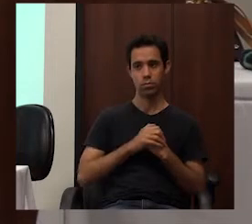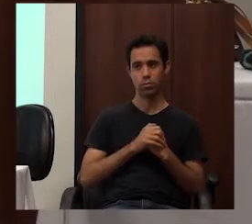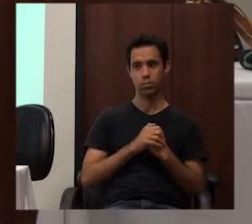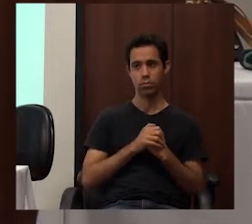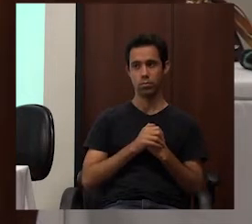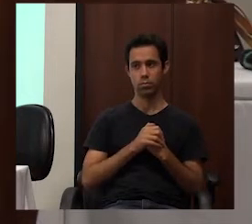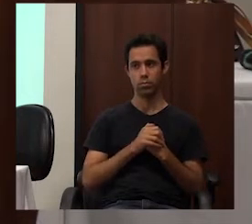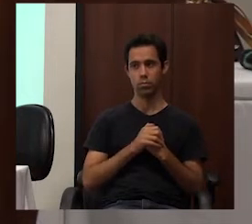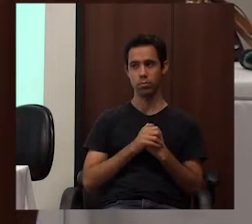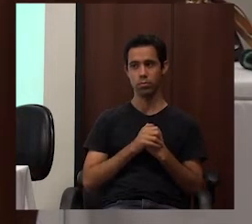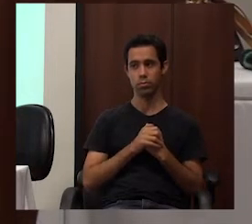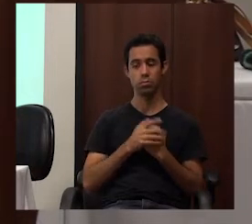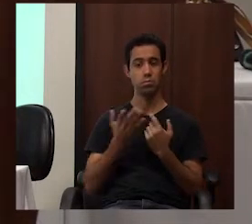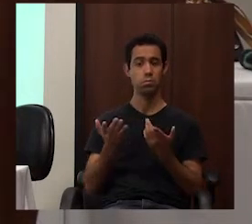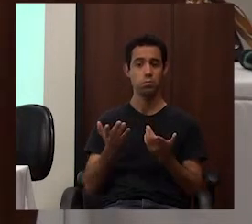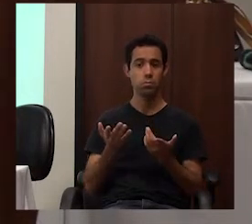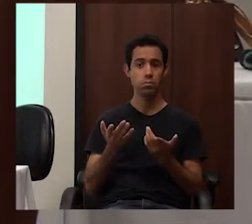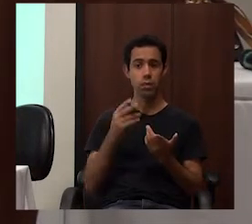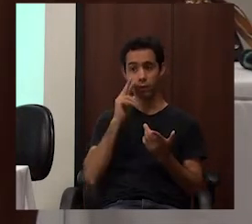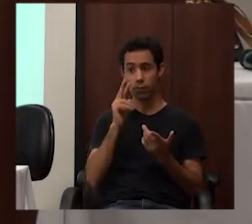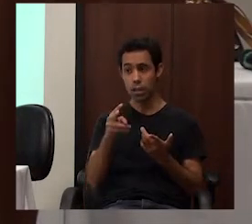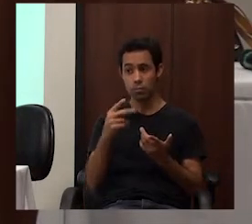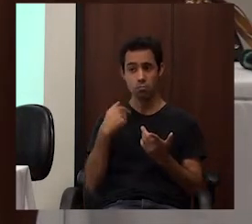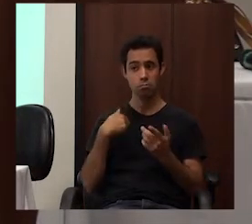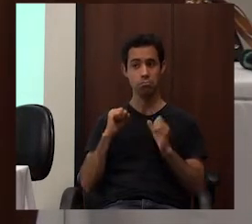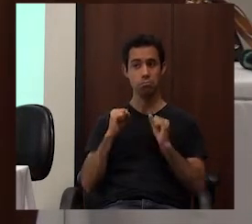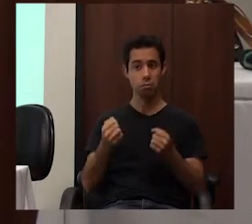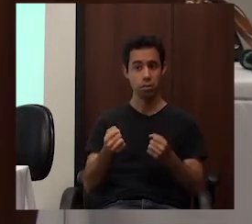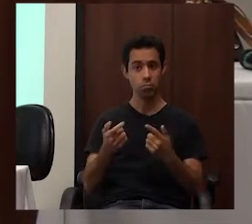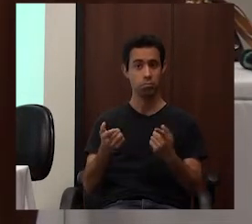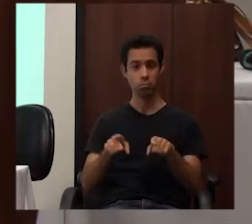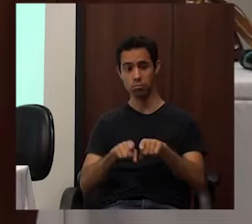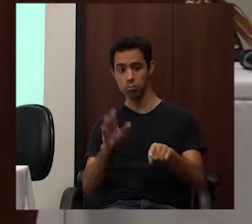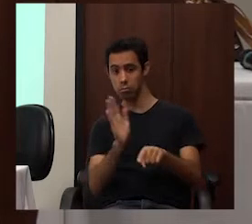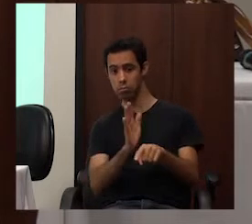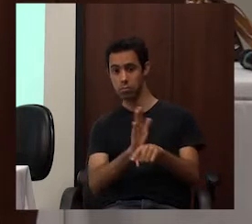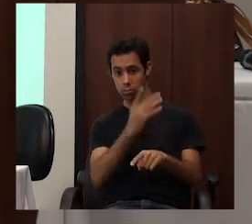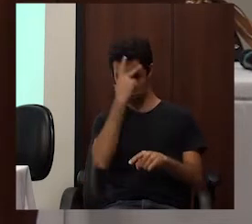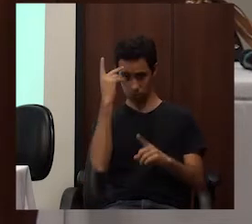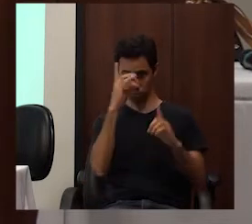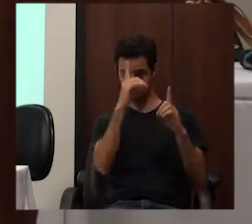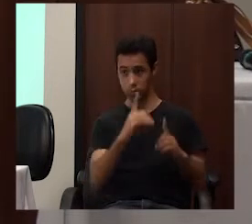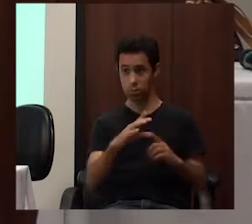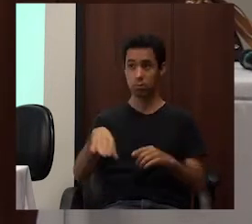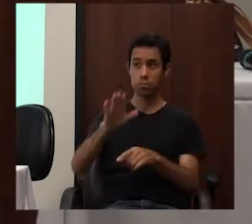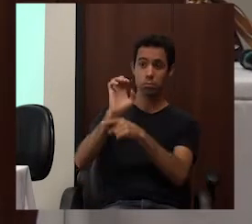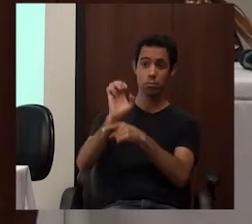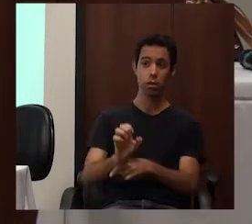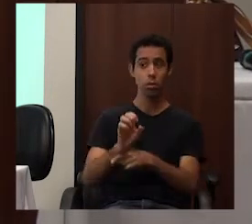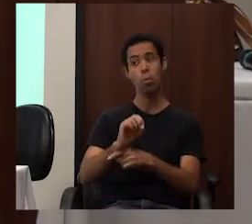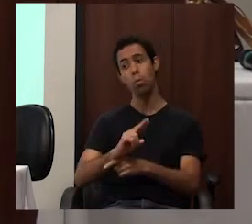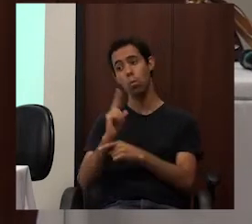vejo ações envolvendo pessoas com deficiência, pelo menos no âmbito do Estado ou do